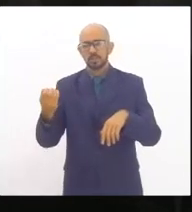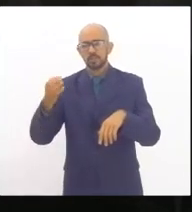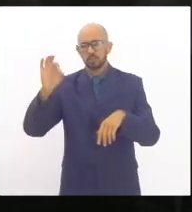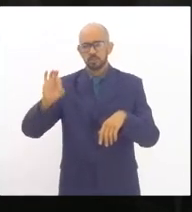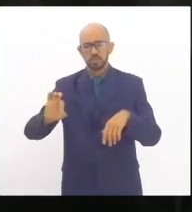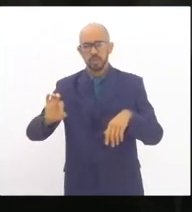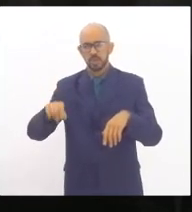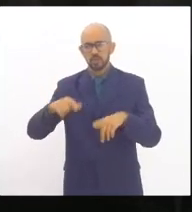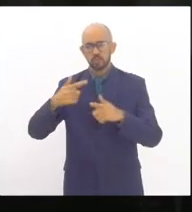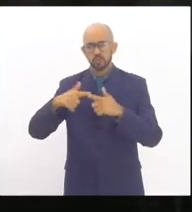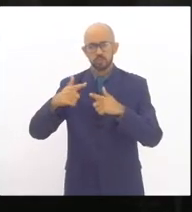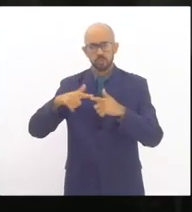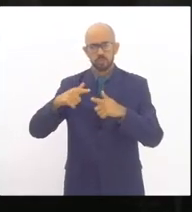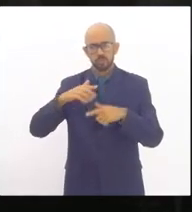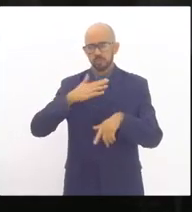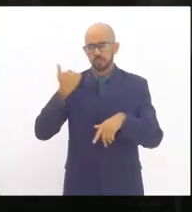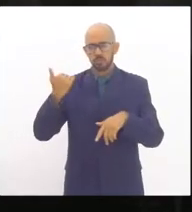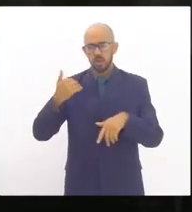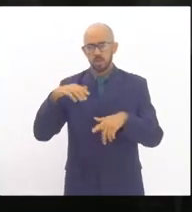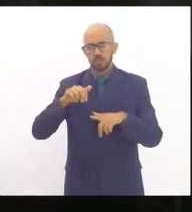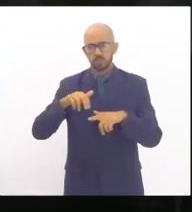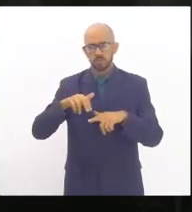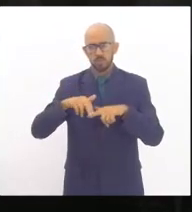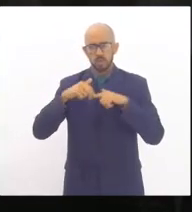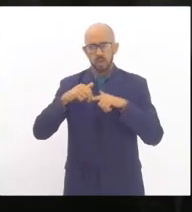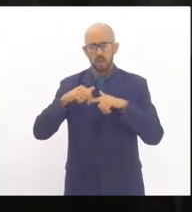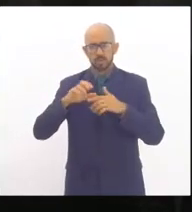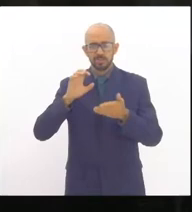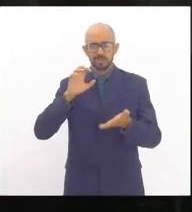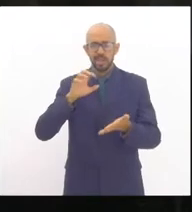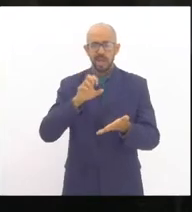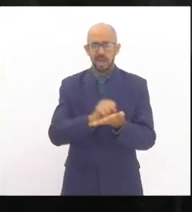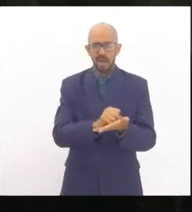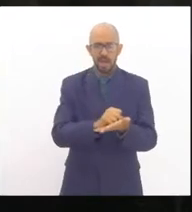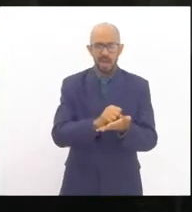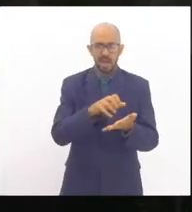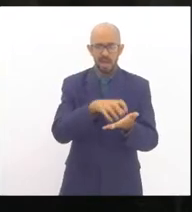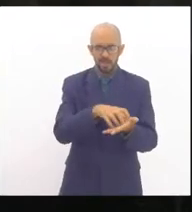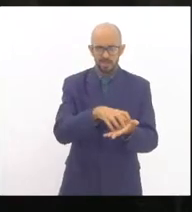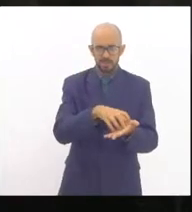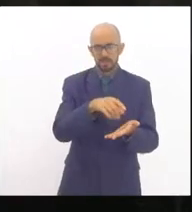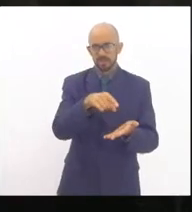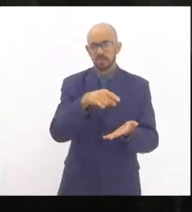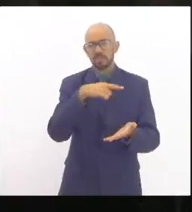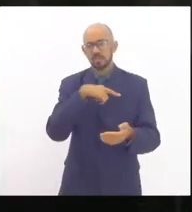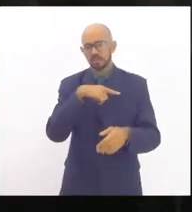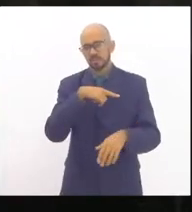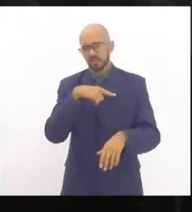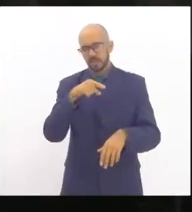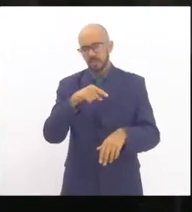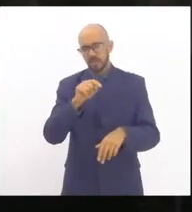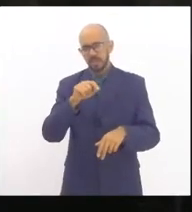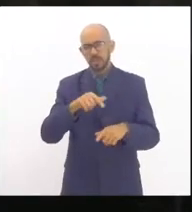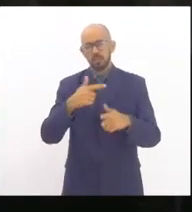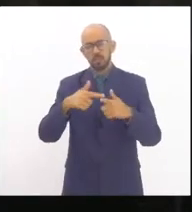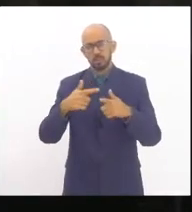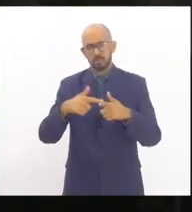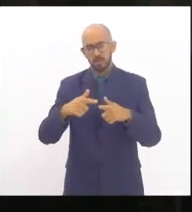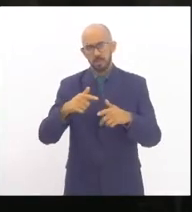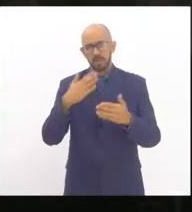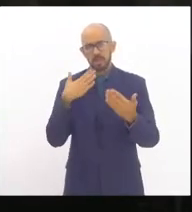por cento dos casos de morte em razão da Aids tem a ver em algum momento como causa básica a